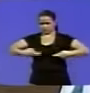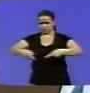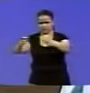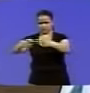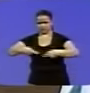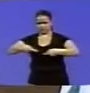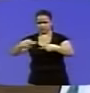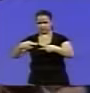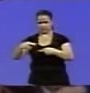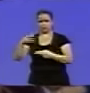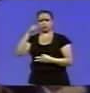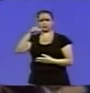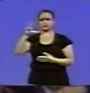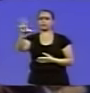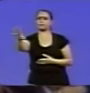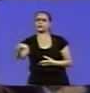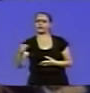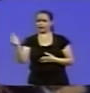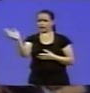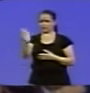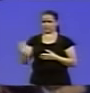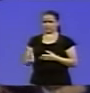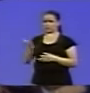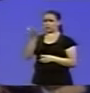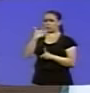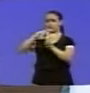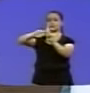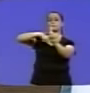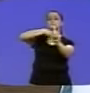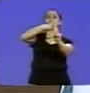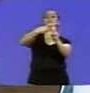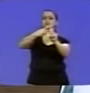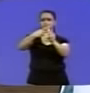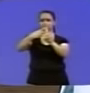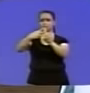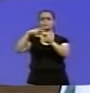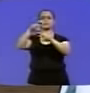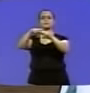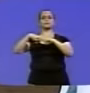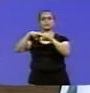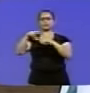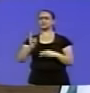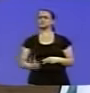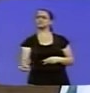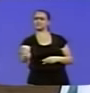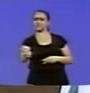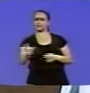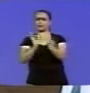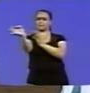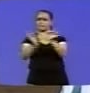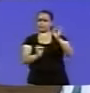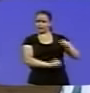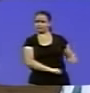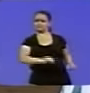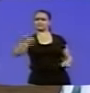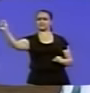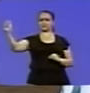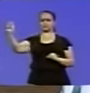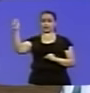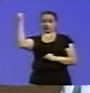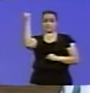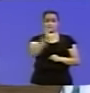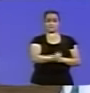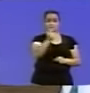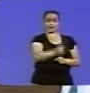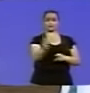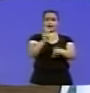cresceu a captura de peixe e sua comida aumentou. Será por isso que ele sempre desembainhará a espada para matar